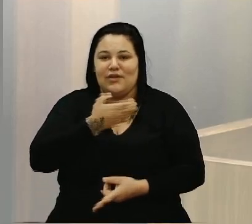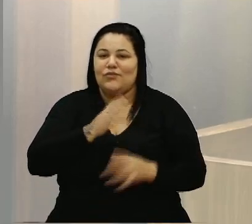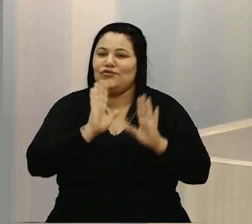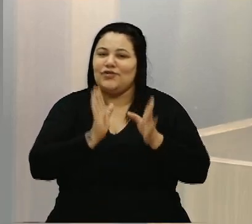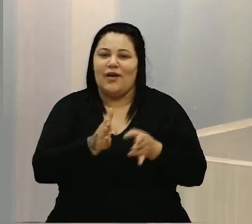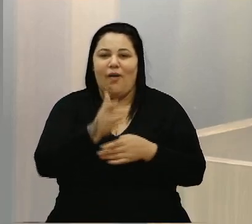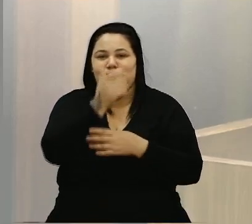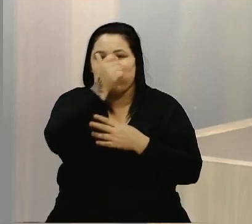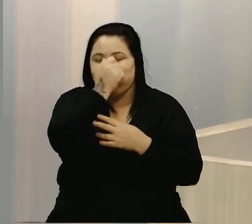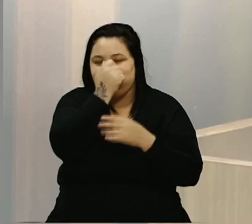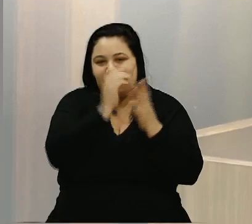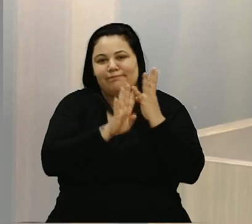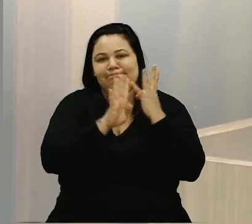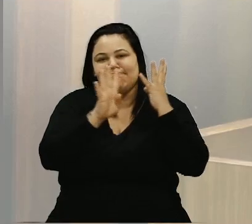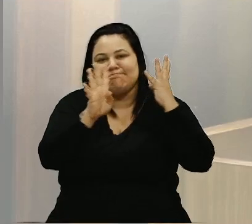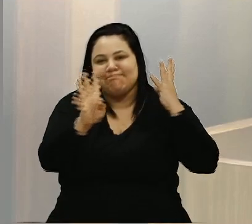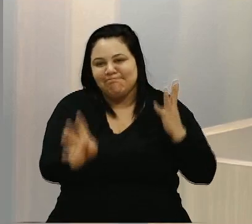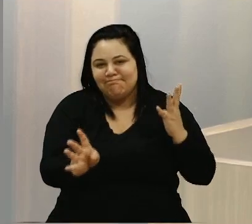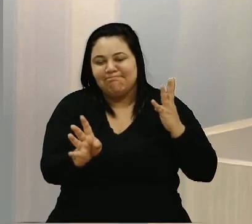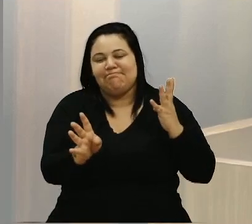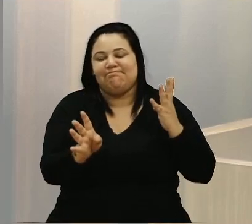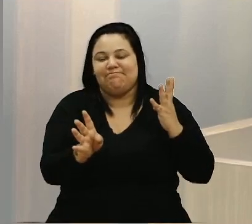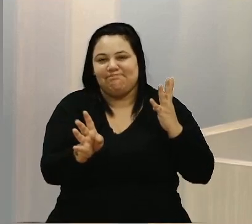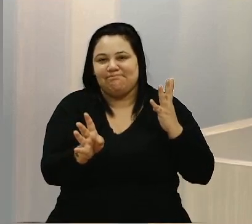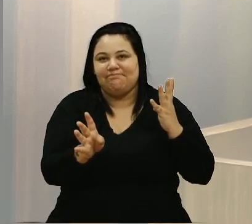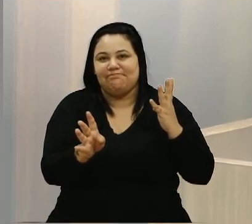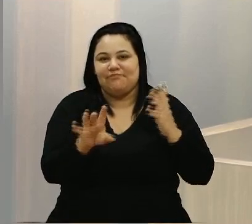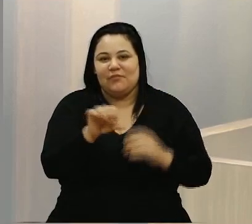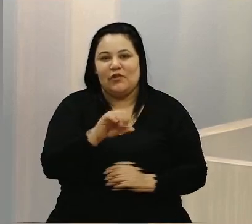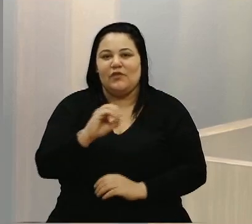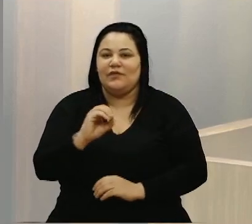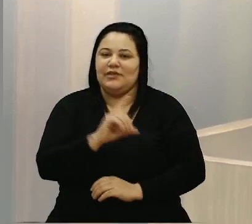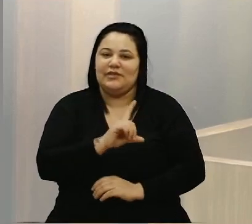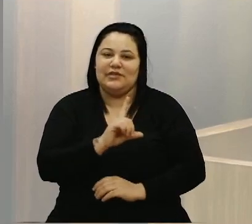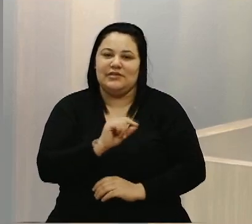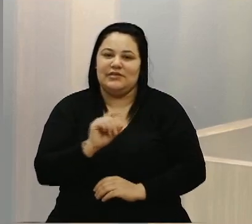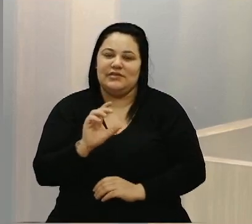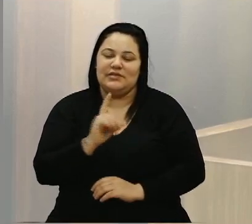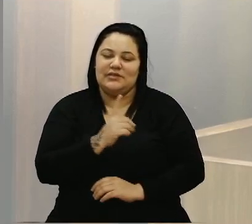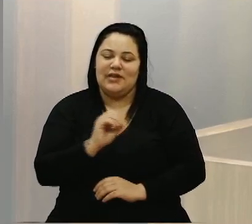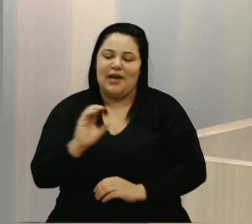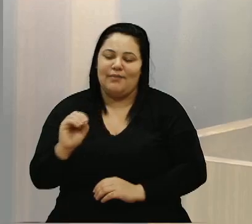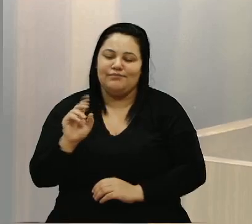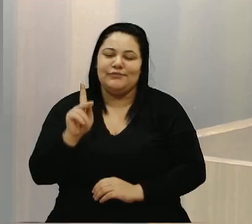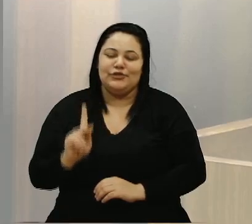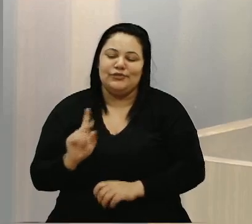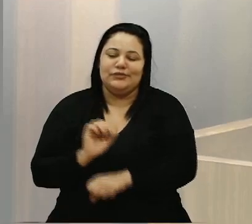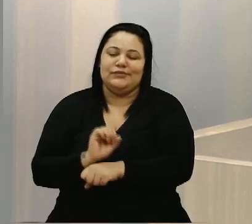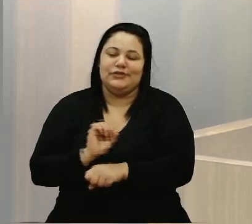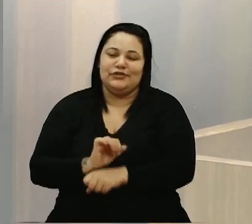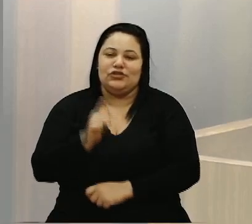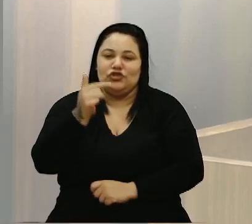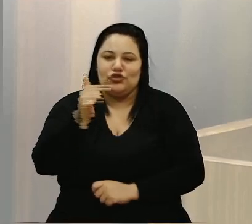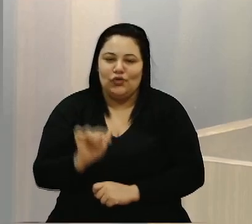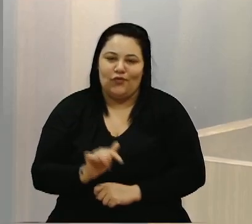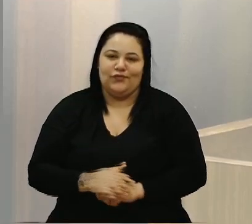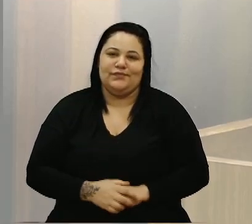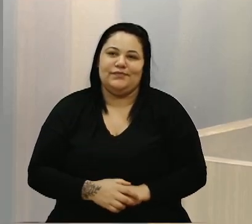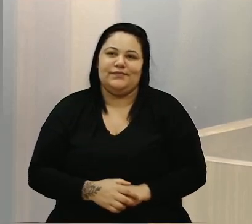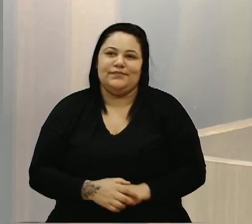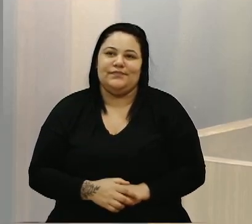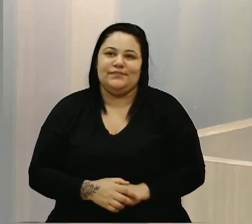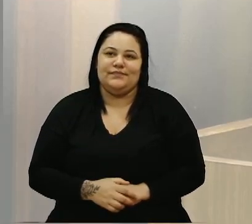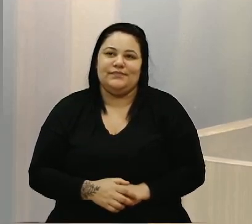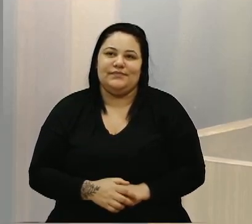uma fila de espera por leitos que beirava 90, 100 pessoas. e é algo que não costuma ser diferente